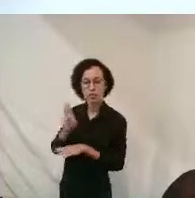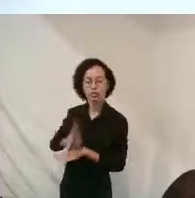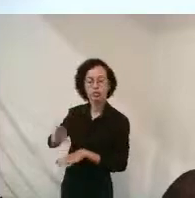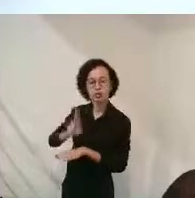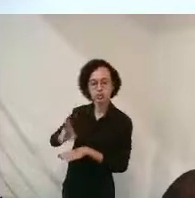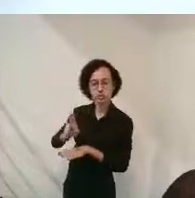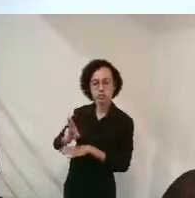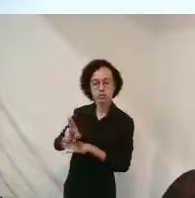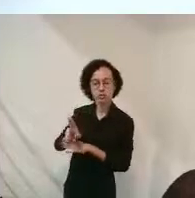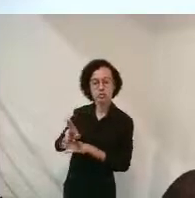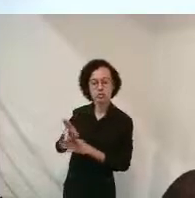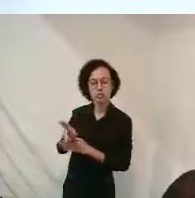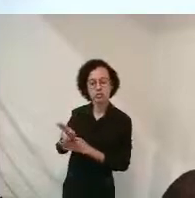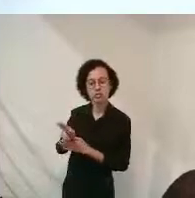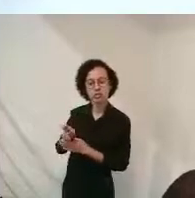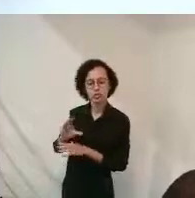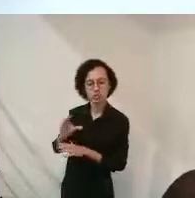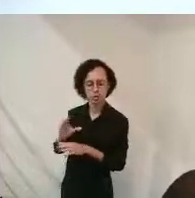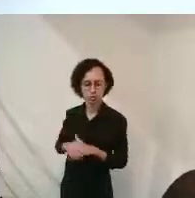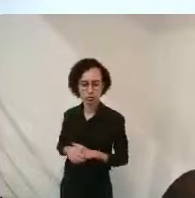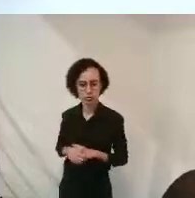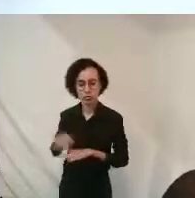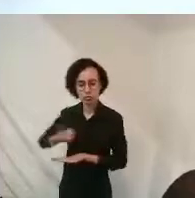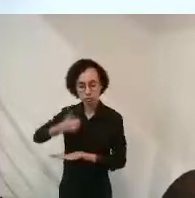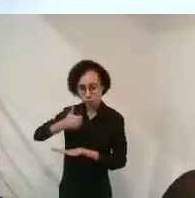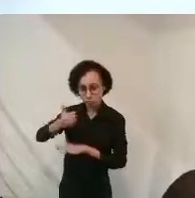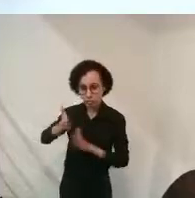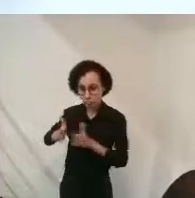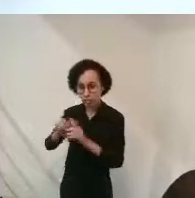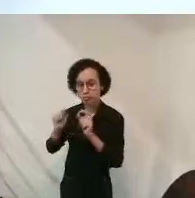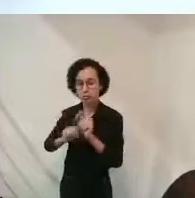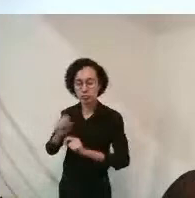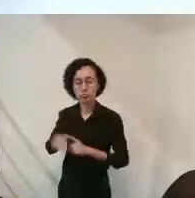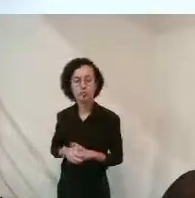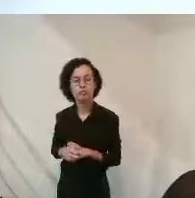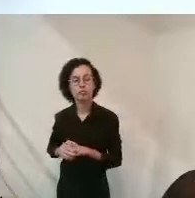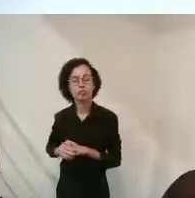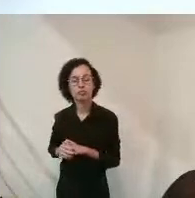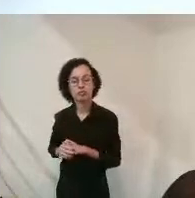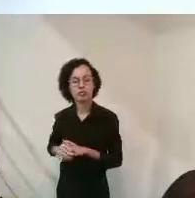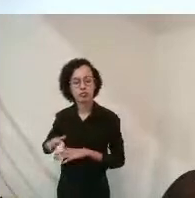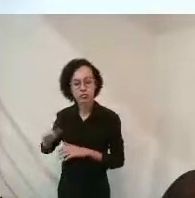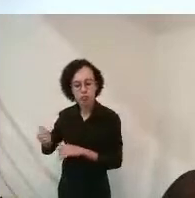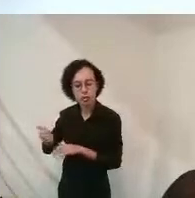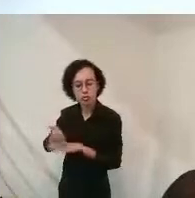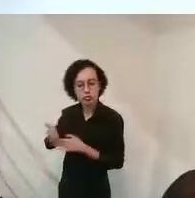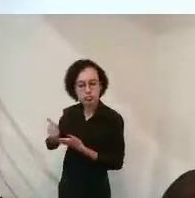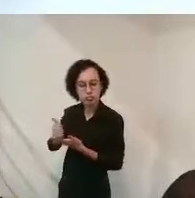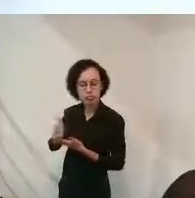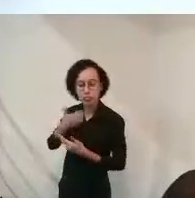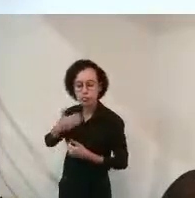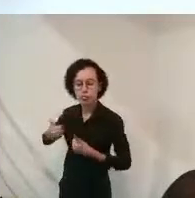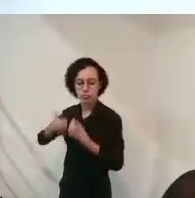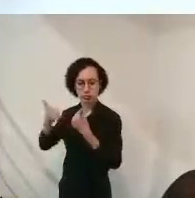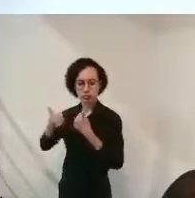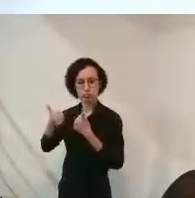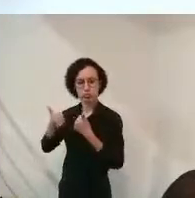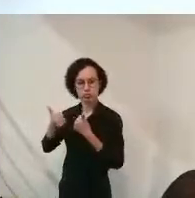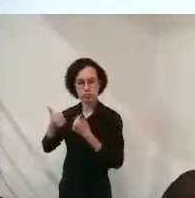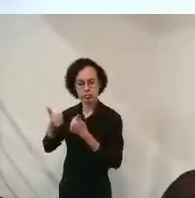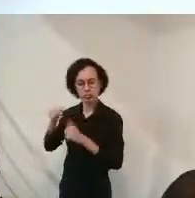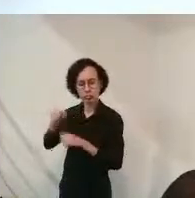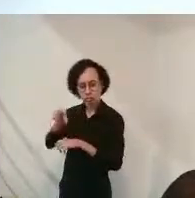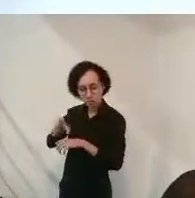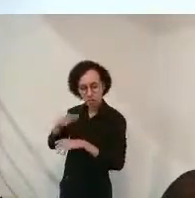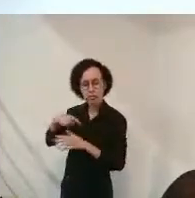de créditos. Tá? O primeiro caminho é aperfeiçoarmos essa minuta de decreto estadual